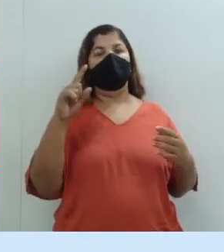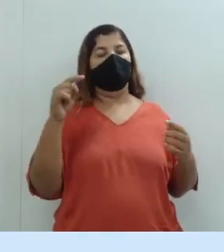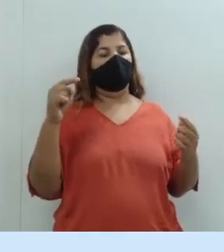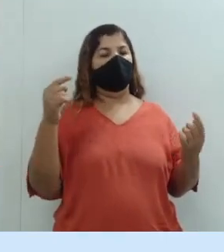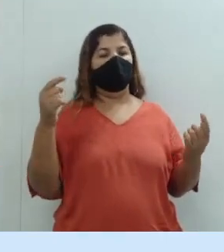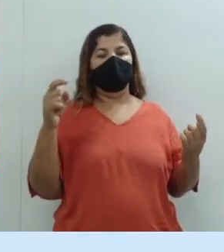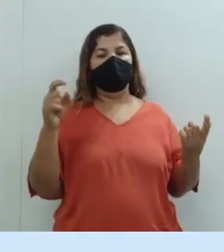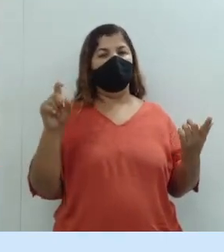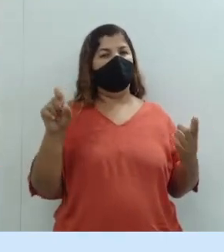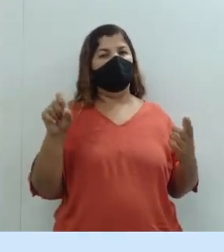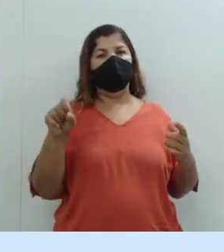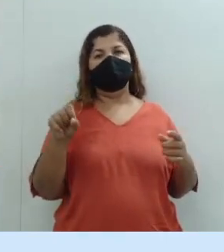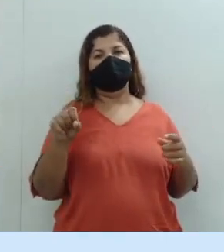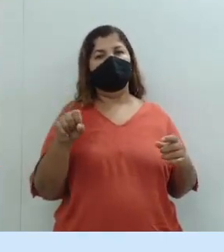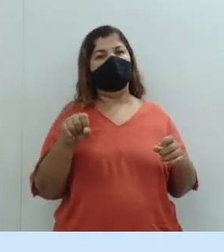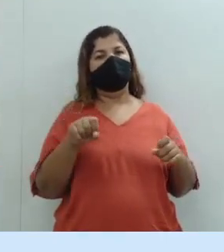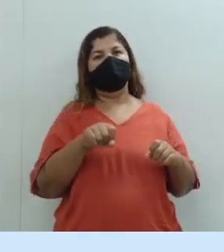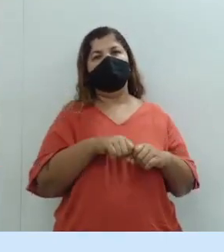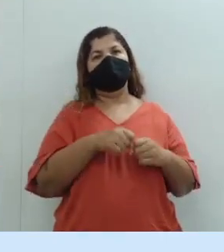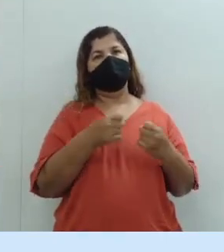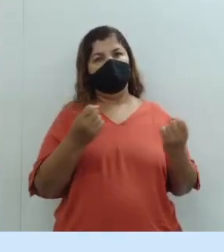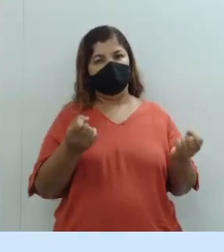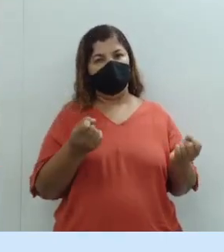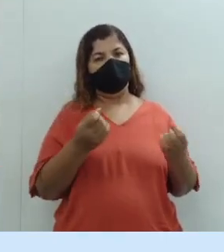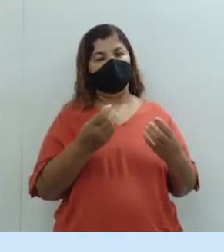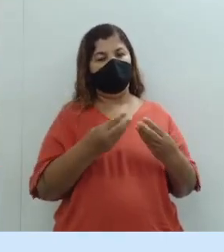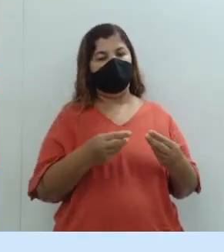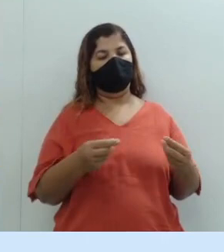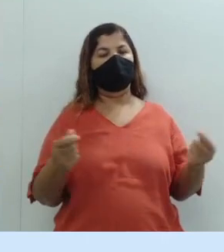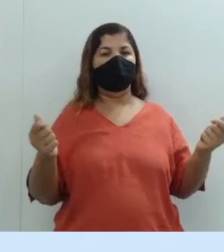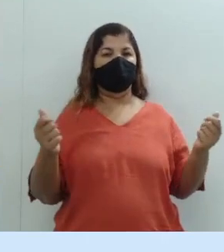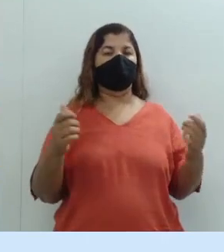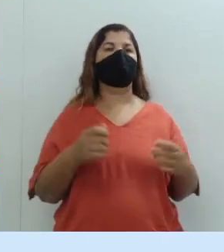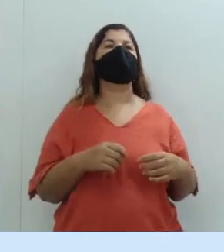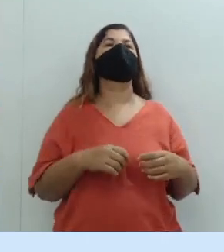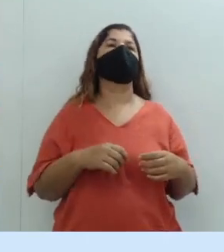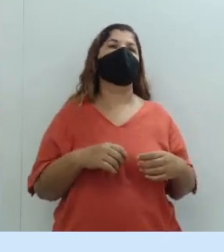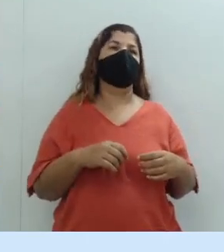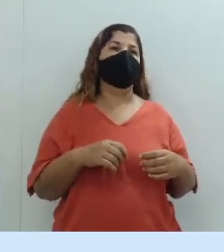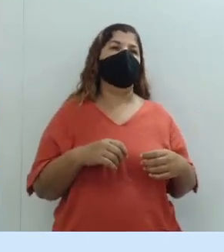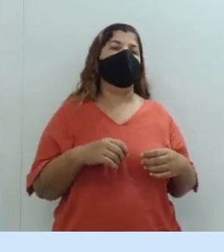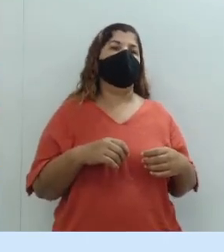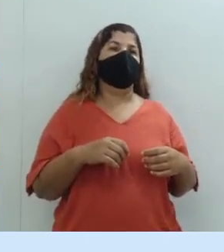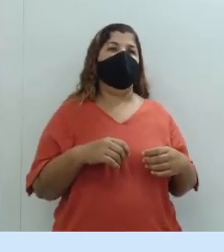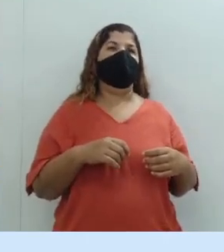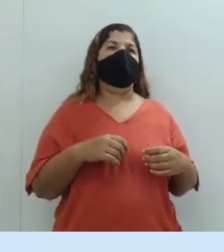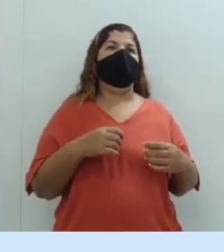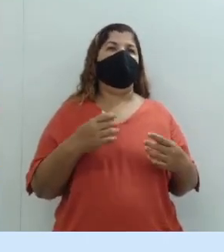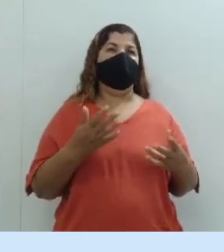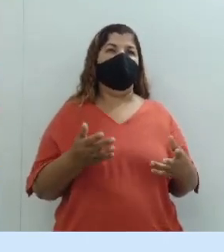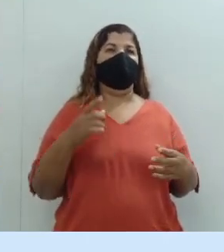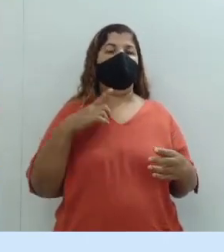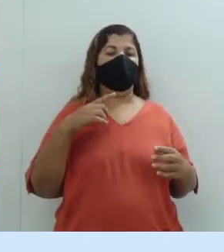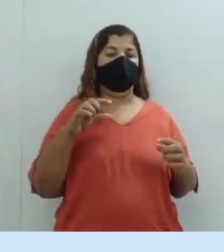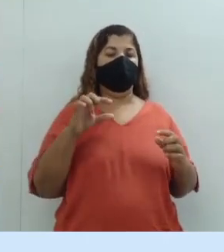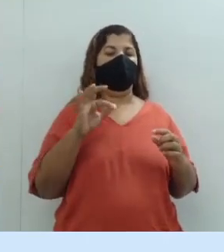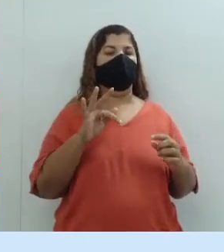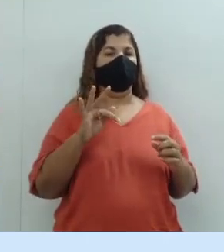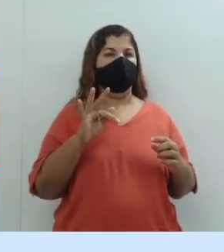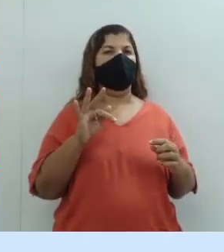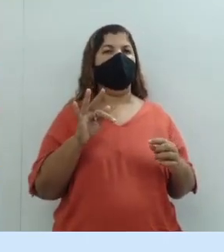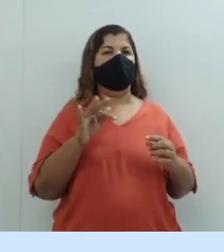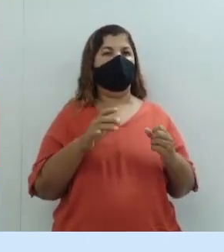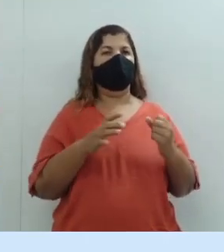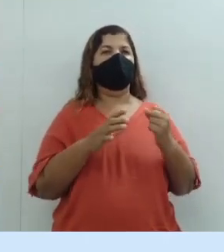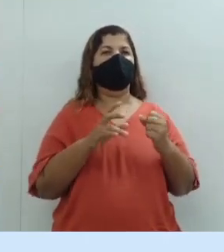ou, de maneira grosseira, acabam derretendo ali. Então é assim, você tem um fusível para proteger um circuito